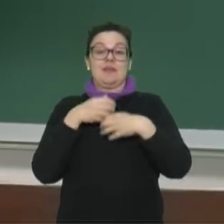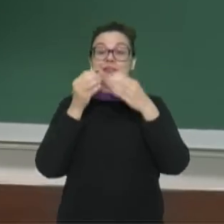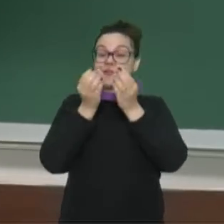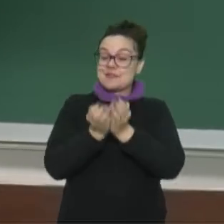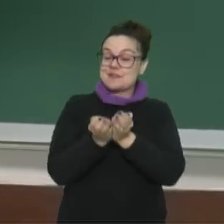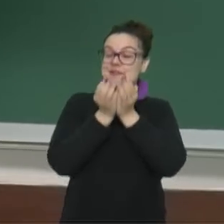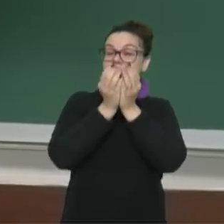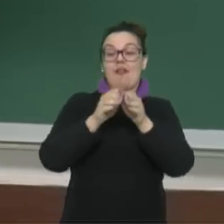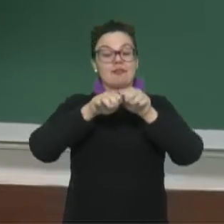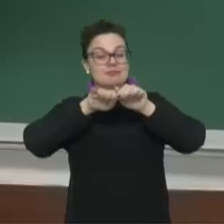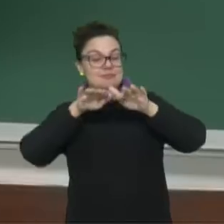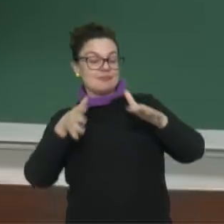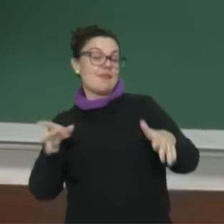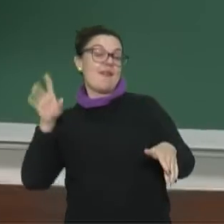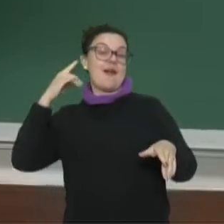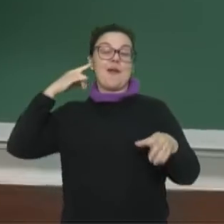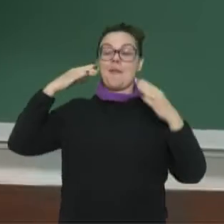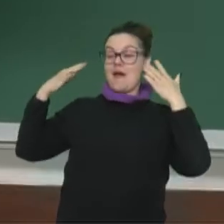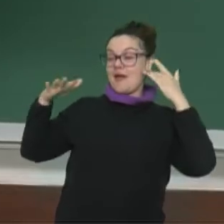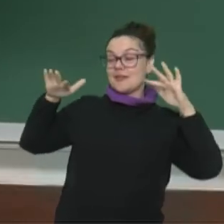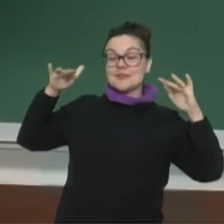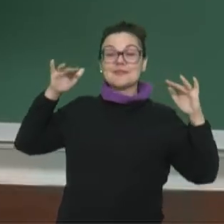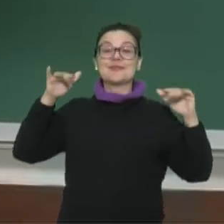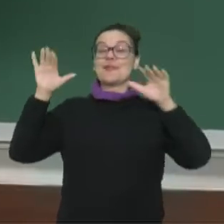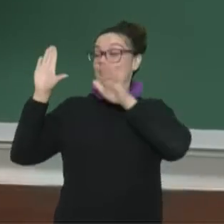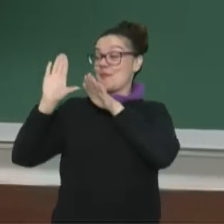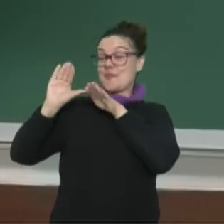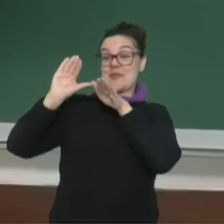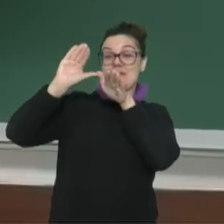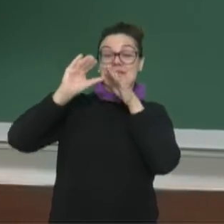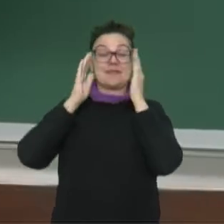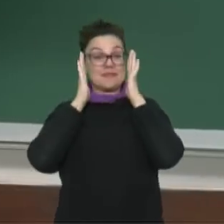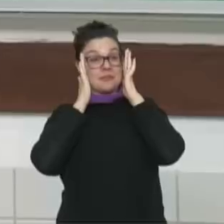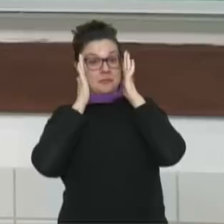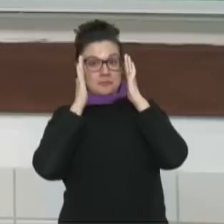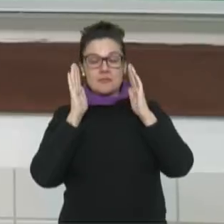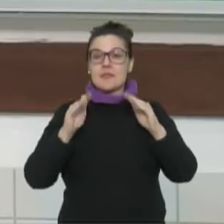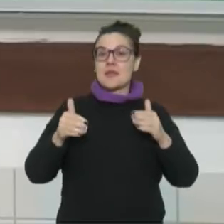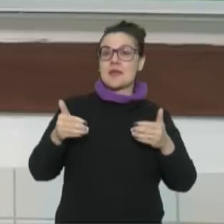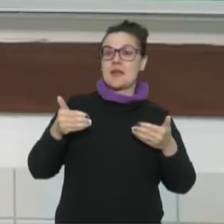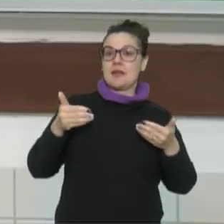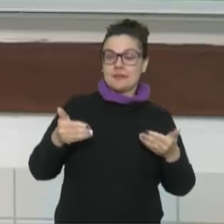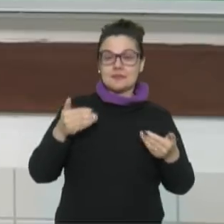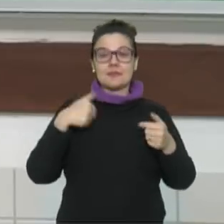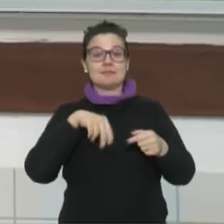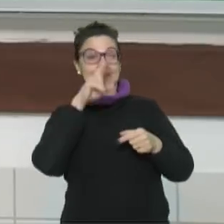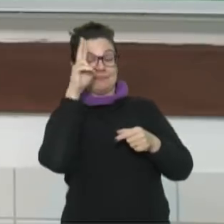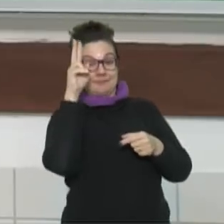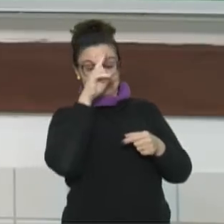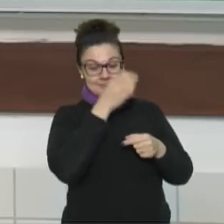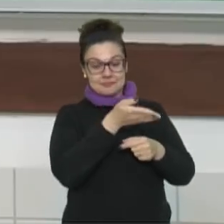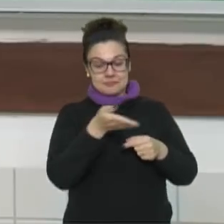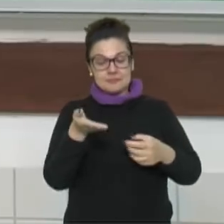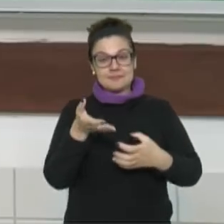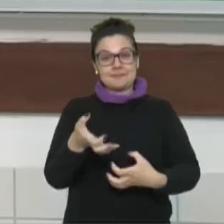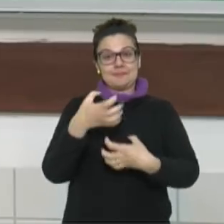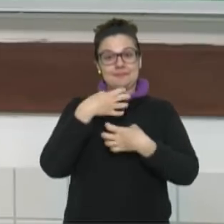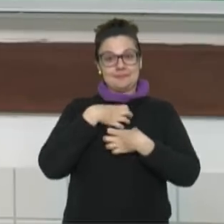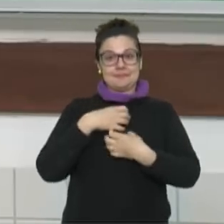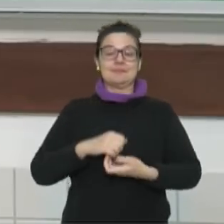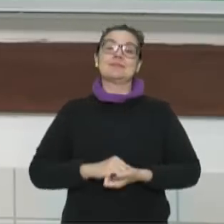alto mar, né? Com o barulho das ondas, dos pássaros. Então, traz essa memória também do